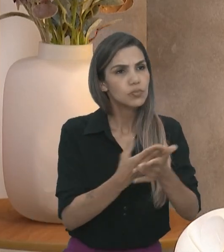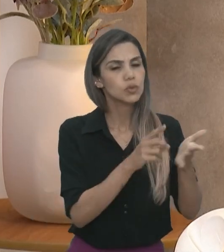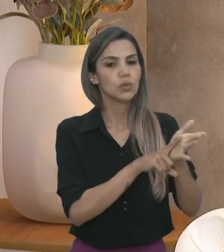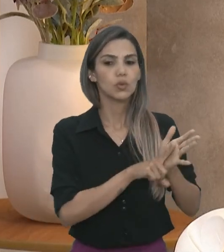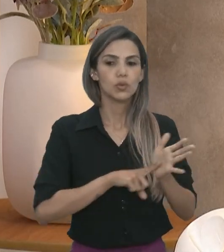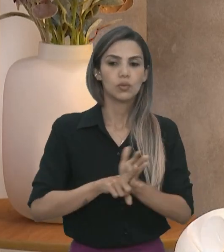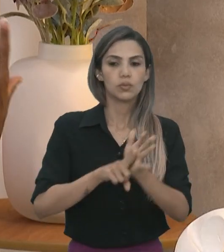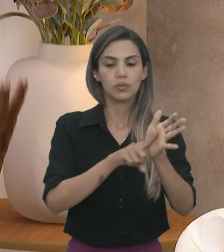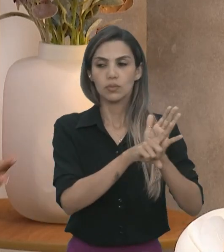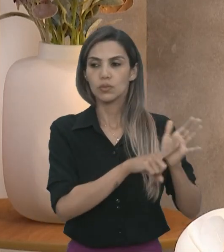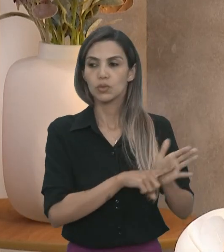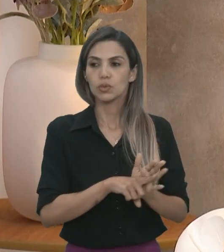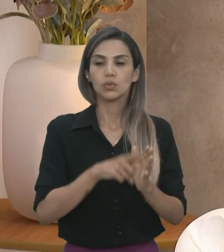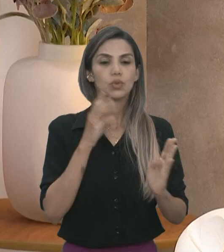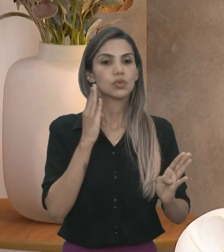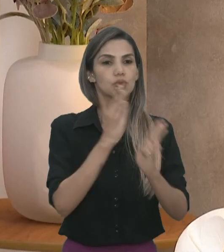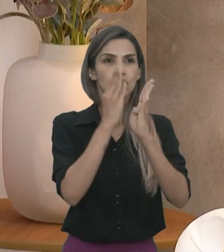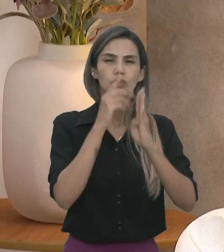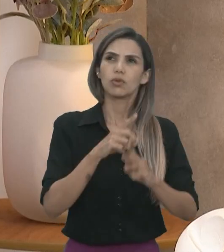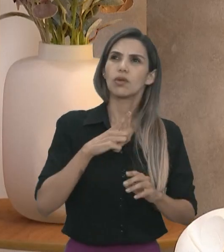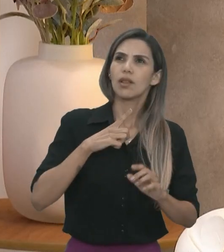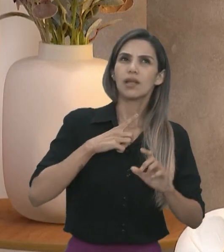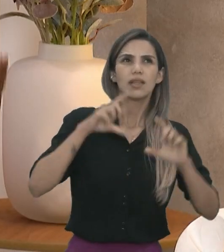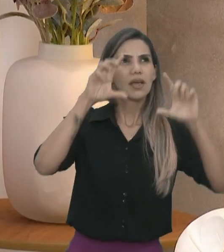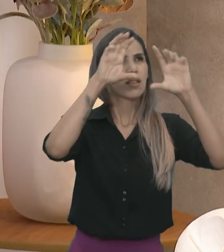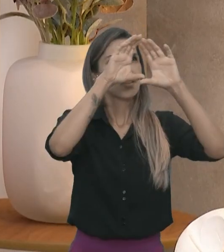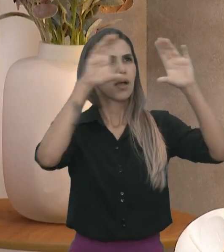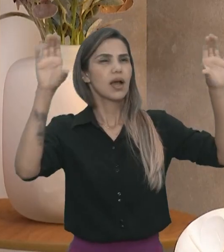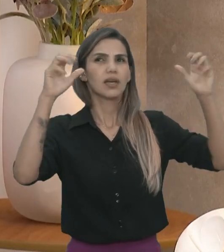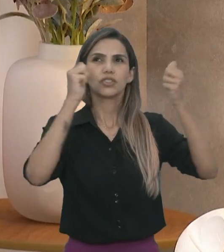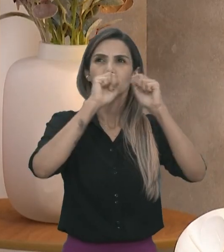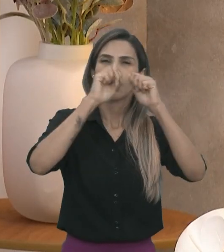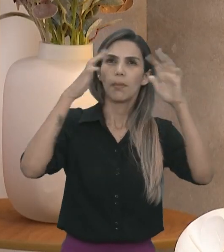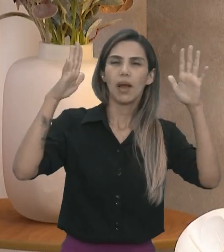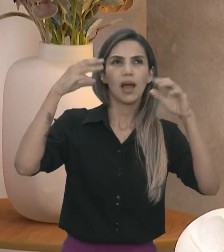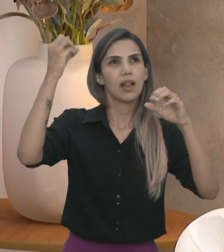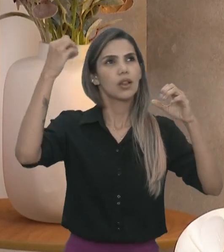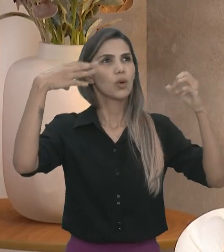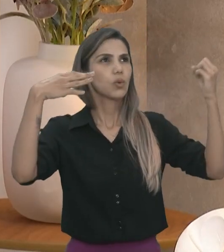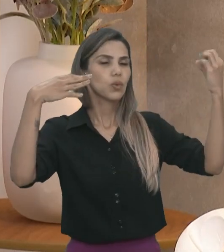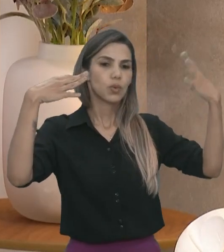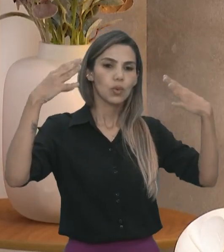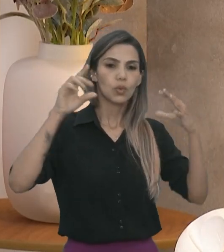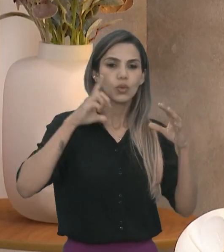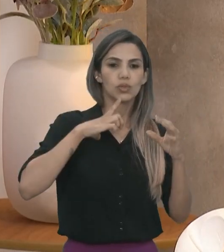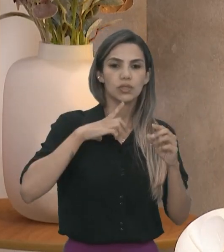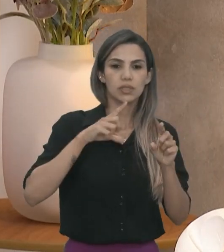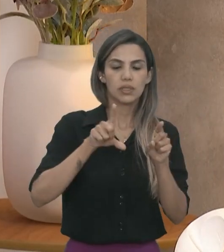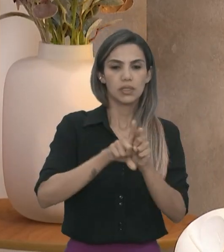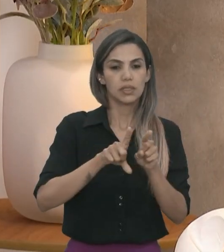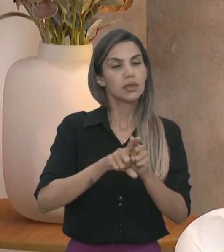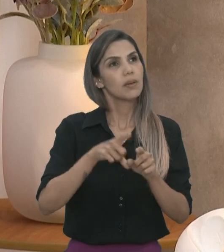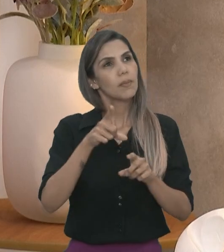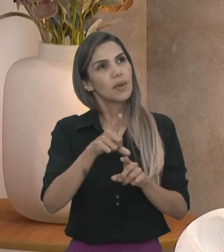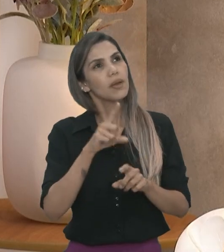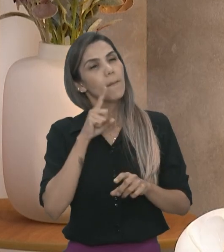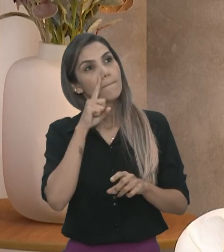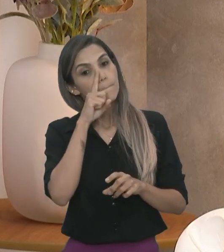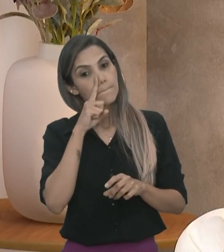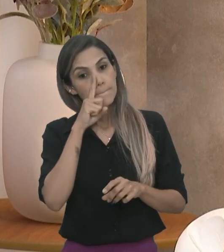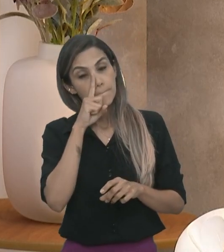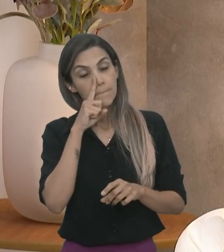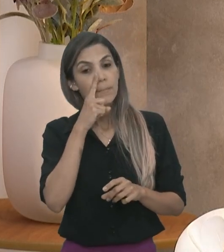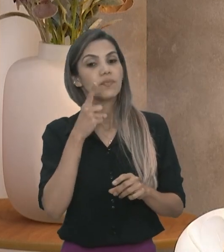observou que aquelas fachadas luminosas, todas revestidas de ACM, tinham muito